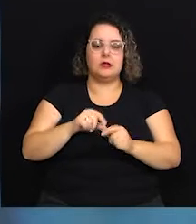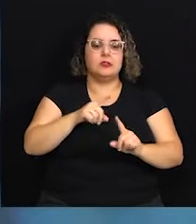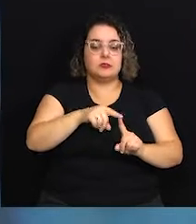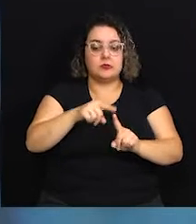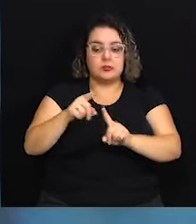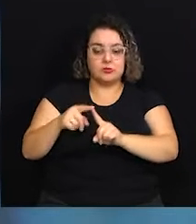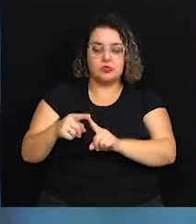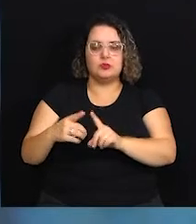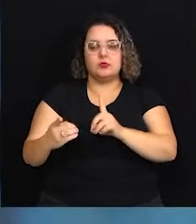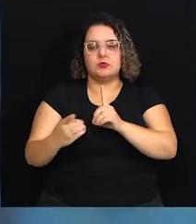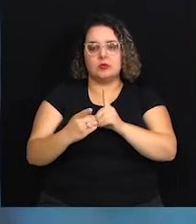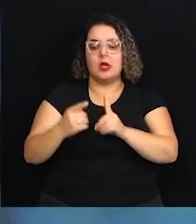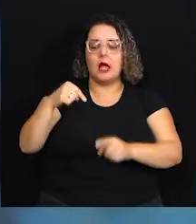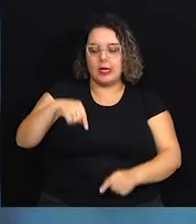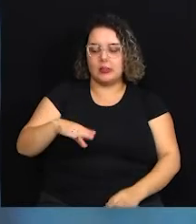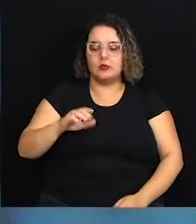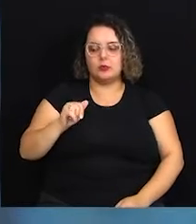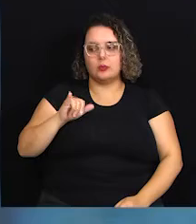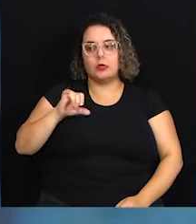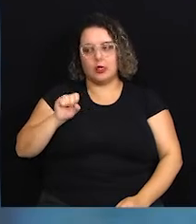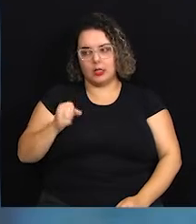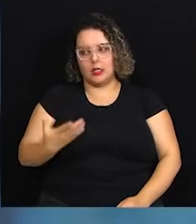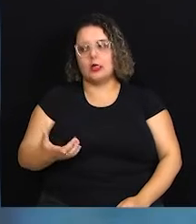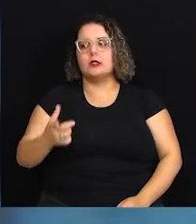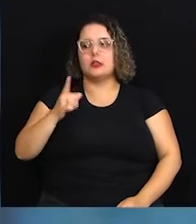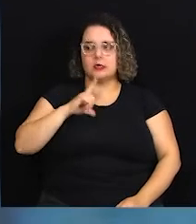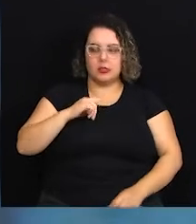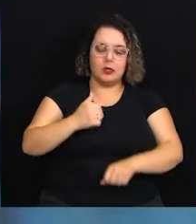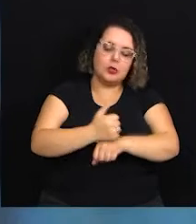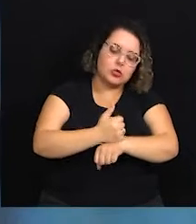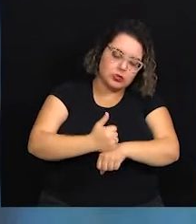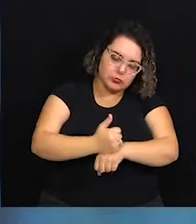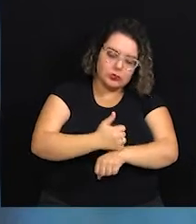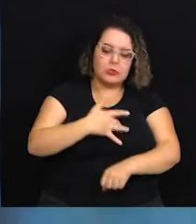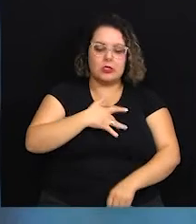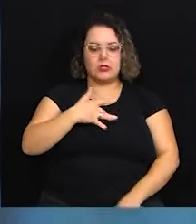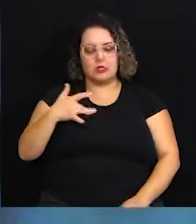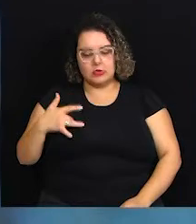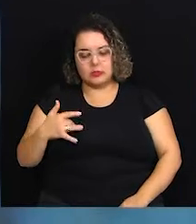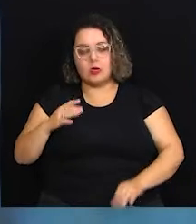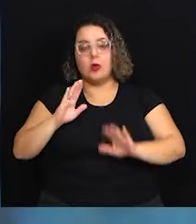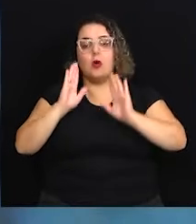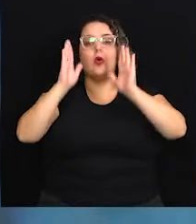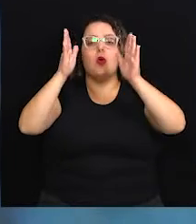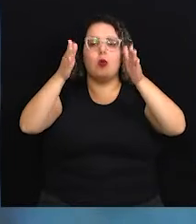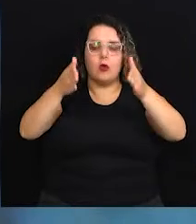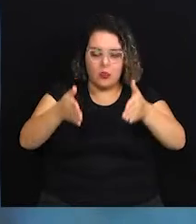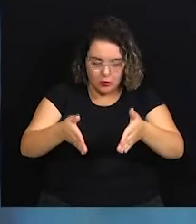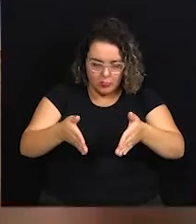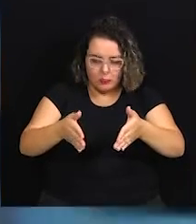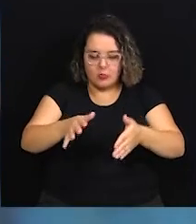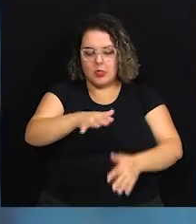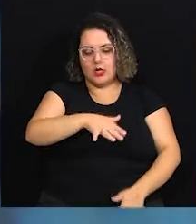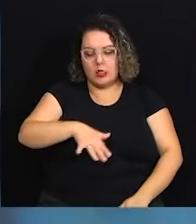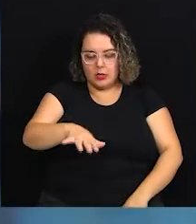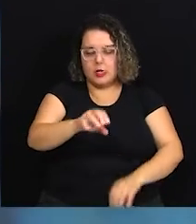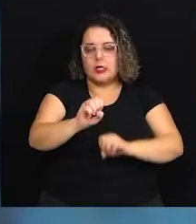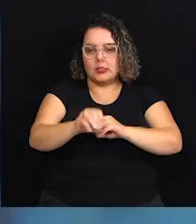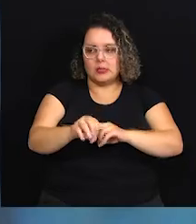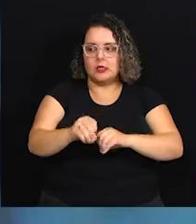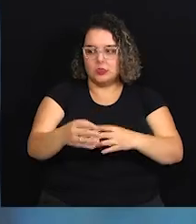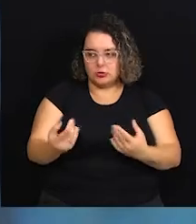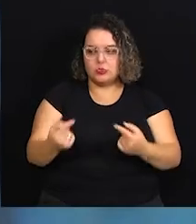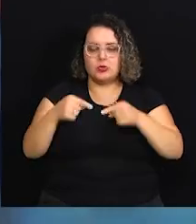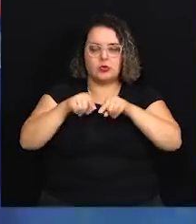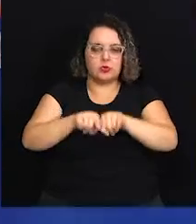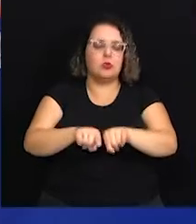aqui. O nosso atendimento no CAIS, apesar da gente ter os profissionais de saúde, são voltados para a educação, porque o nosso convênio